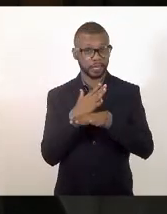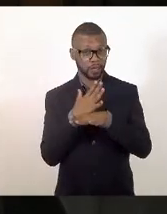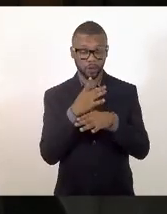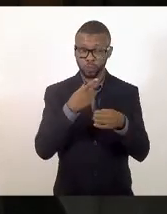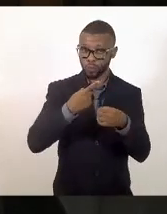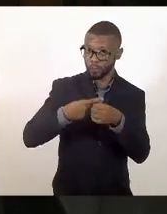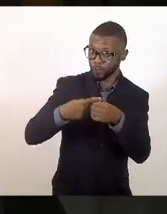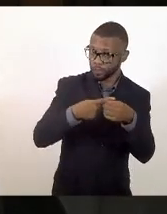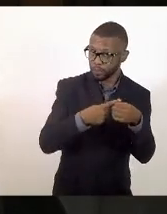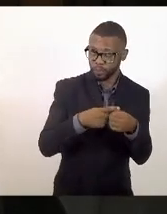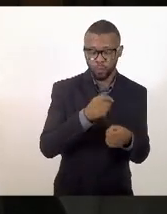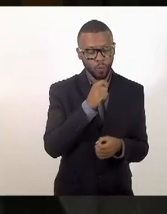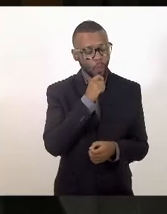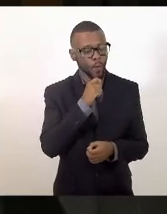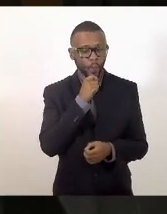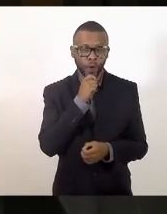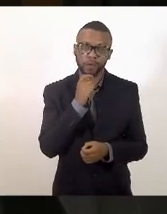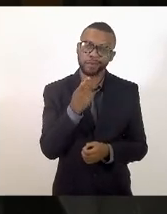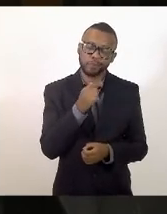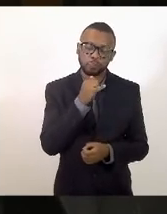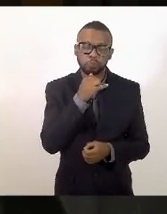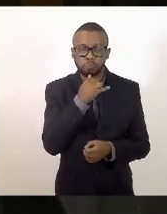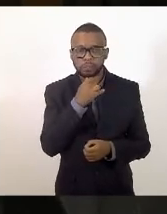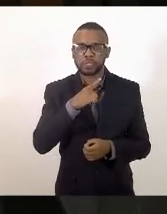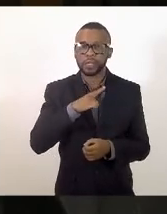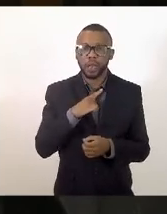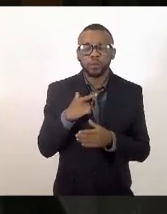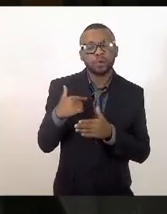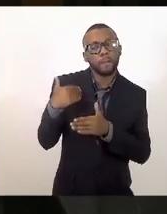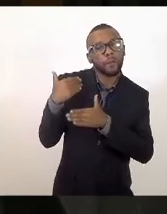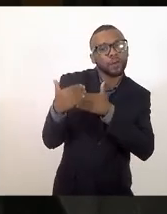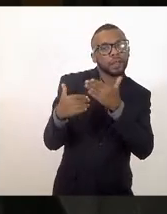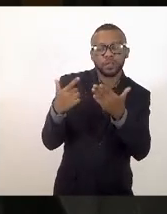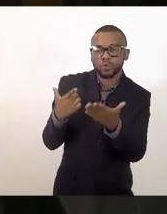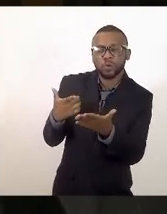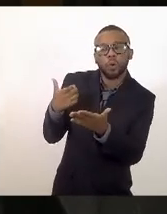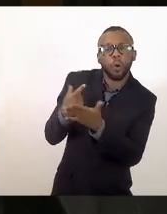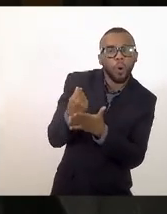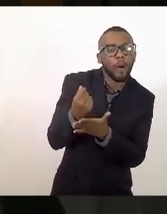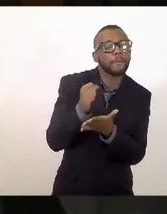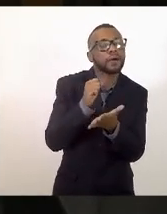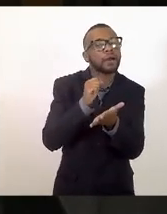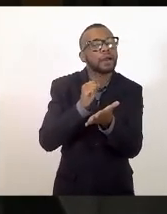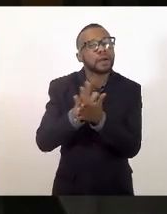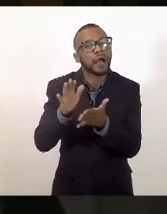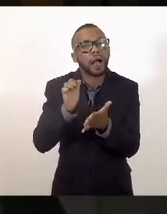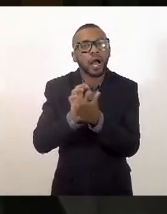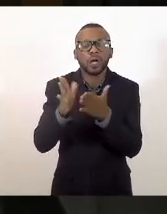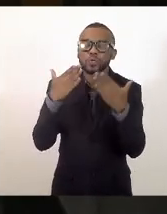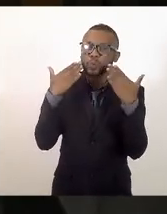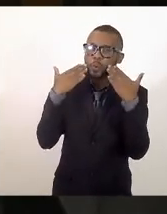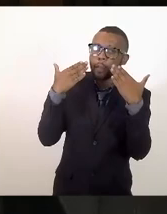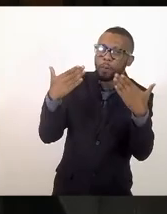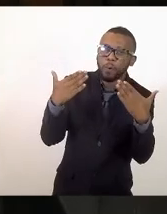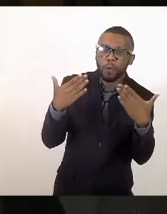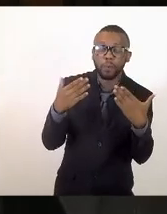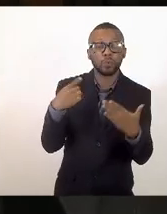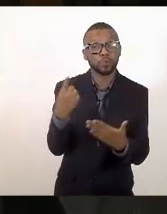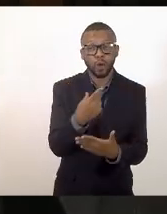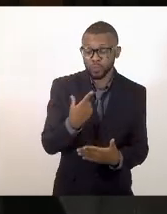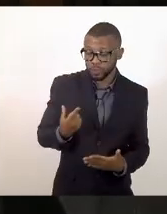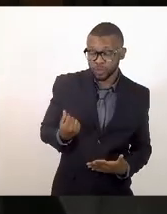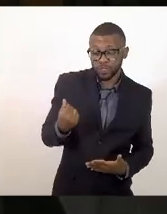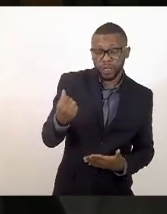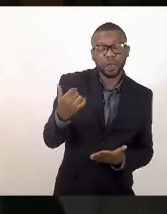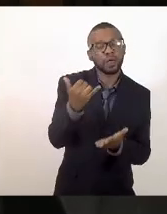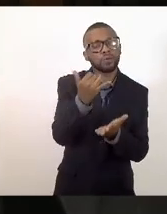não é a única cidade que, infelizmente, mantém o seu processo de compras, de gastos públicos, do nosso dinheiro, fruto dos